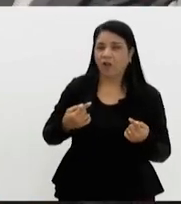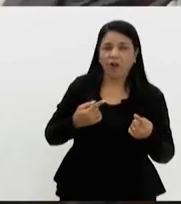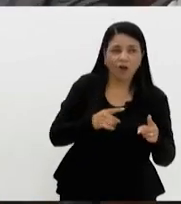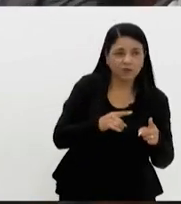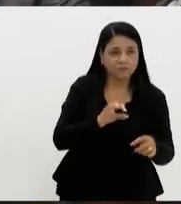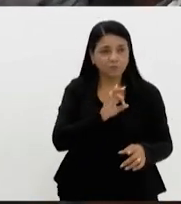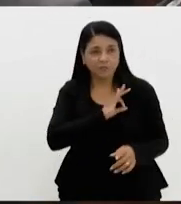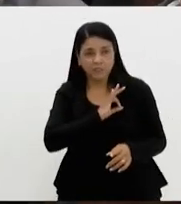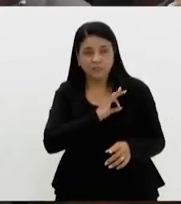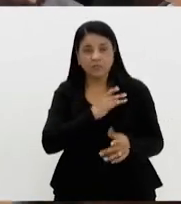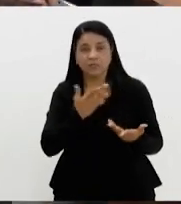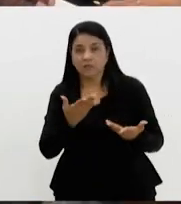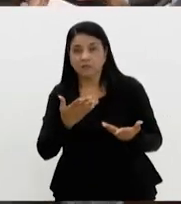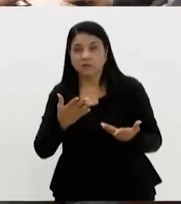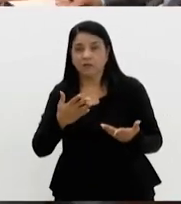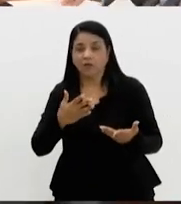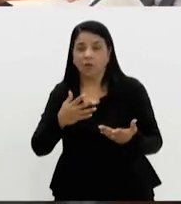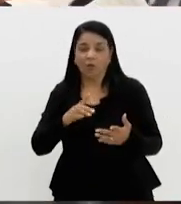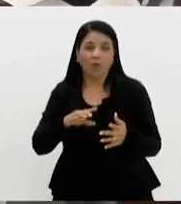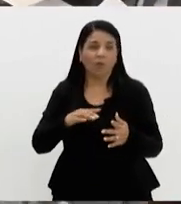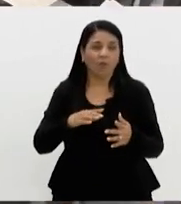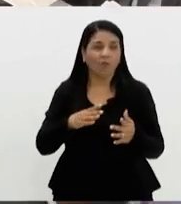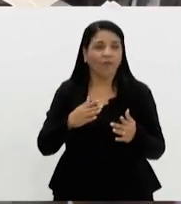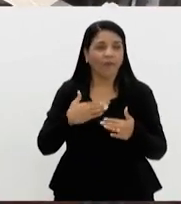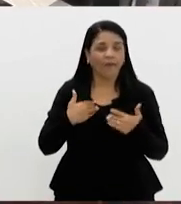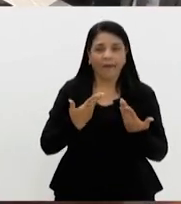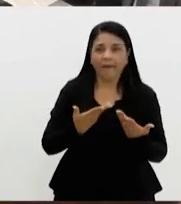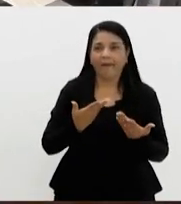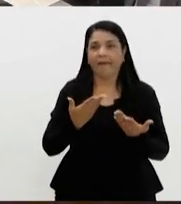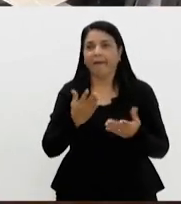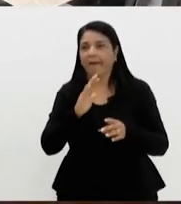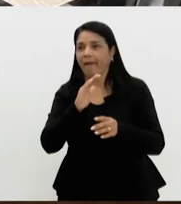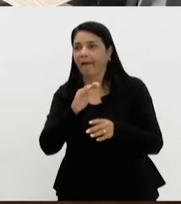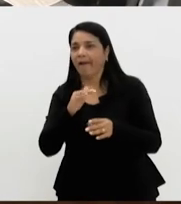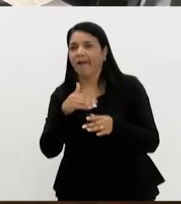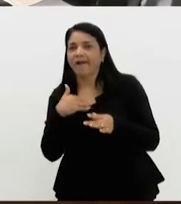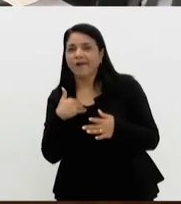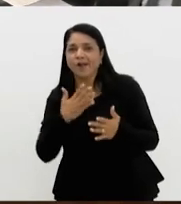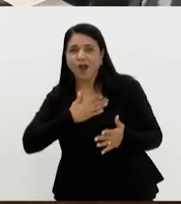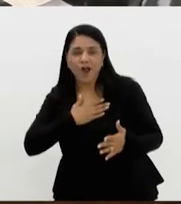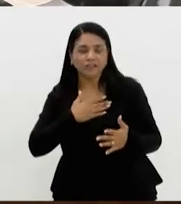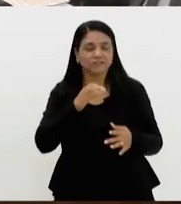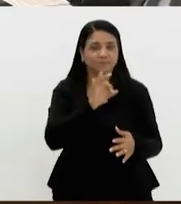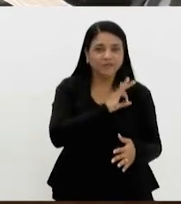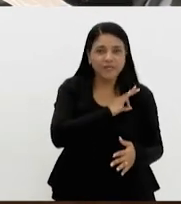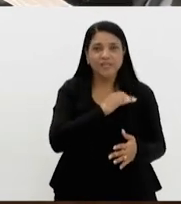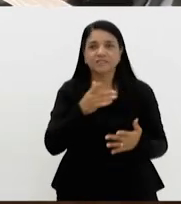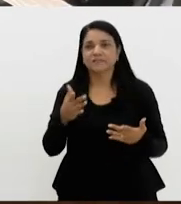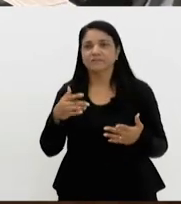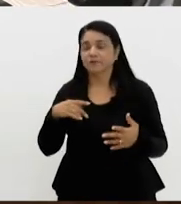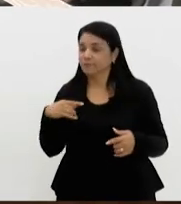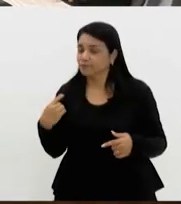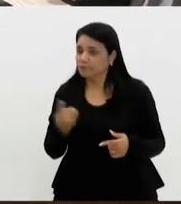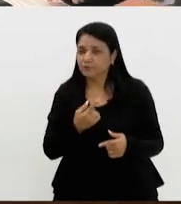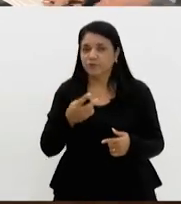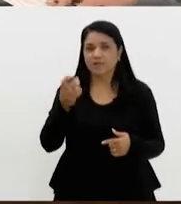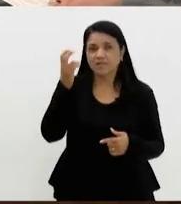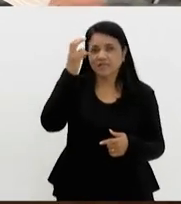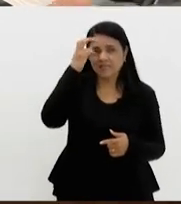como essa, nós todos, deputada Marta Rocha, que sempre primou pela investigação e pela inteligência, para